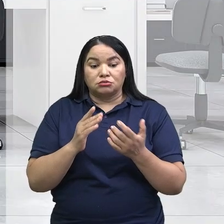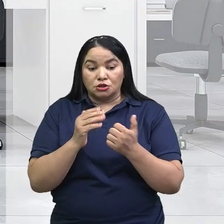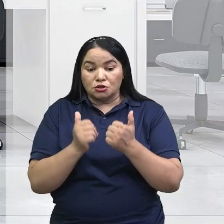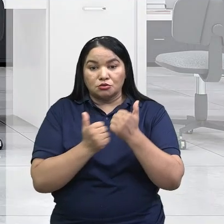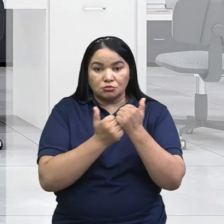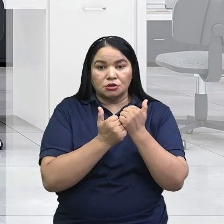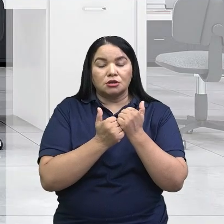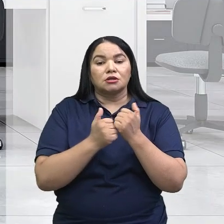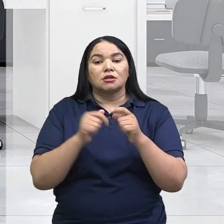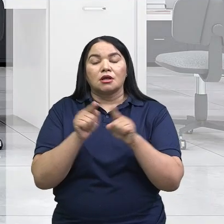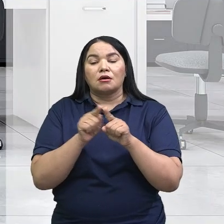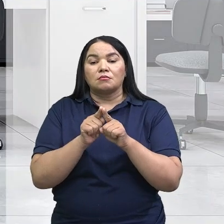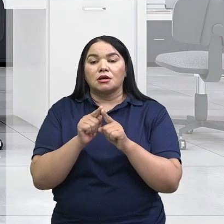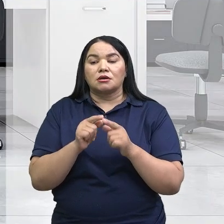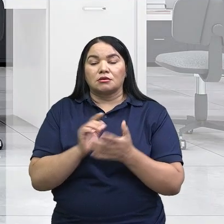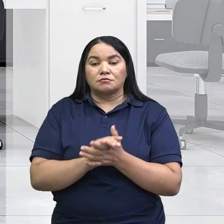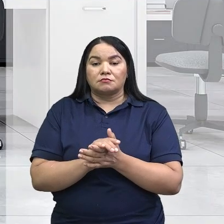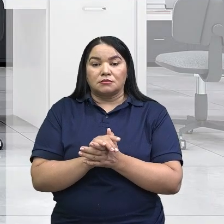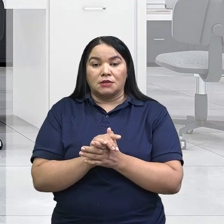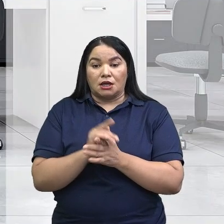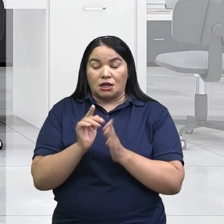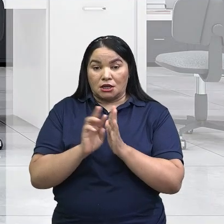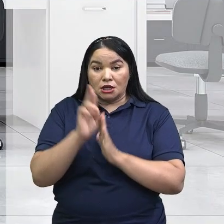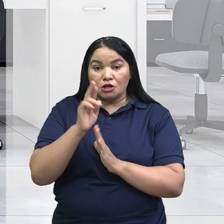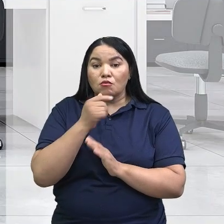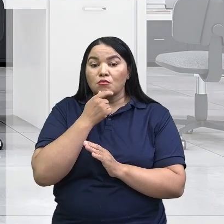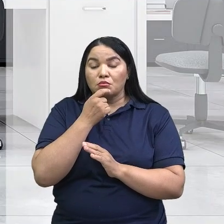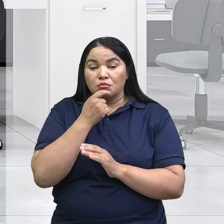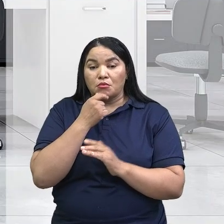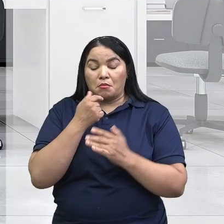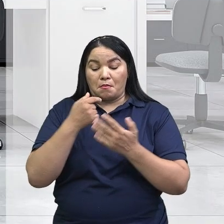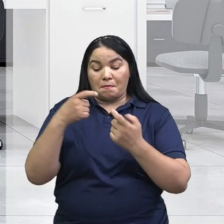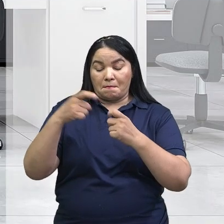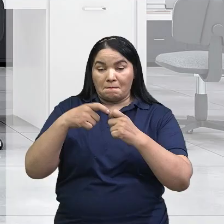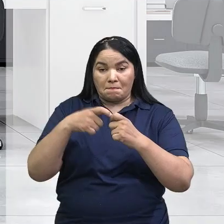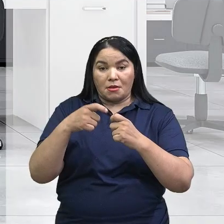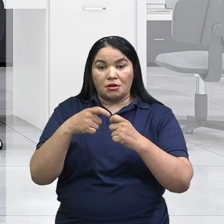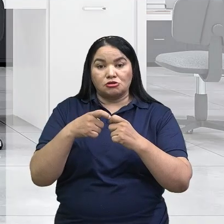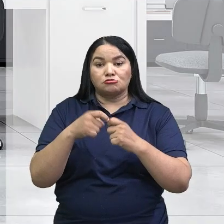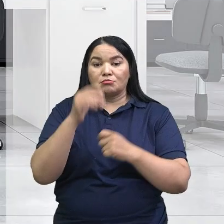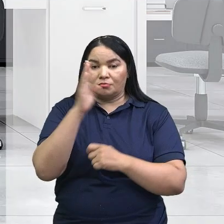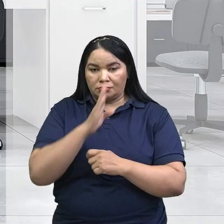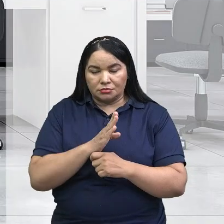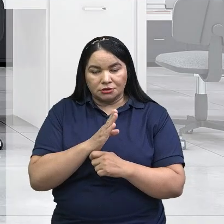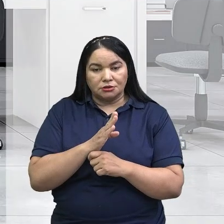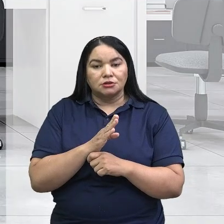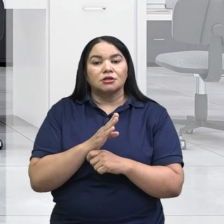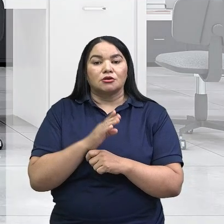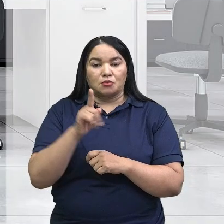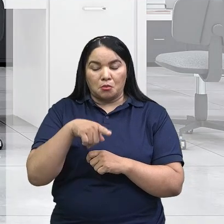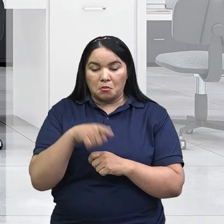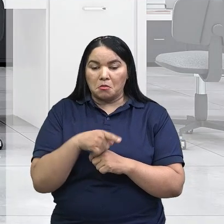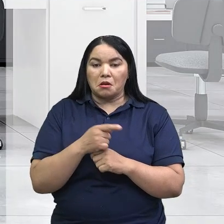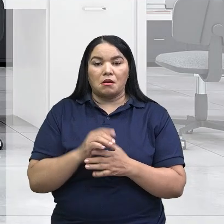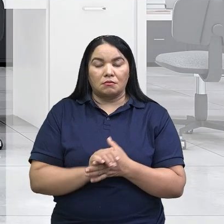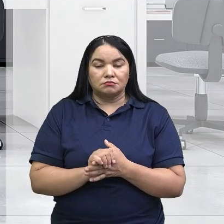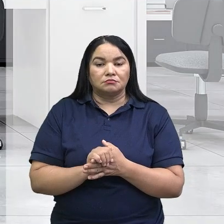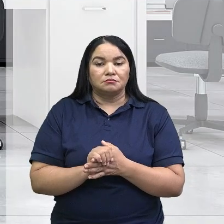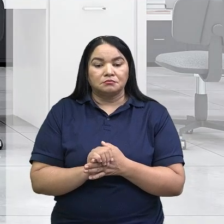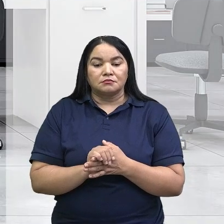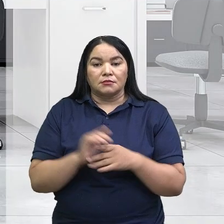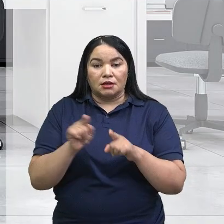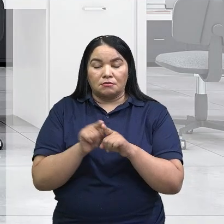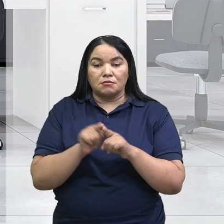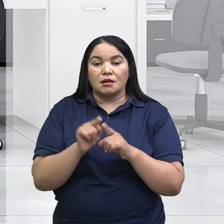passado, inclusive liderados ali por um médico brasileiro. Né? A equipe liderada por um médico brasileiro que pôde realizar esse transplante em um paciente